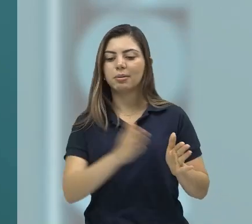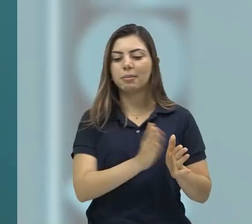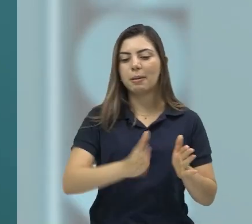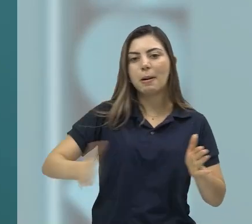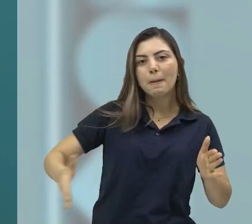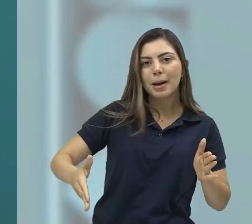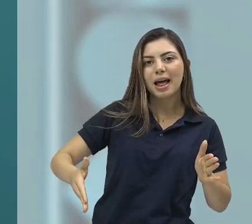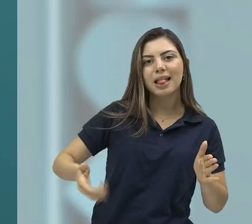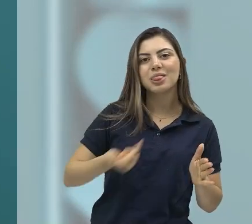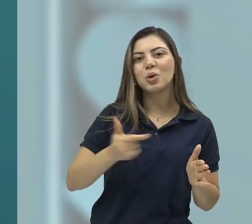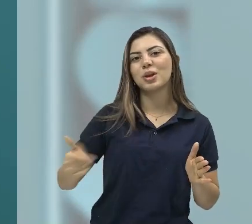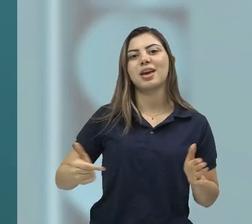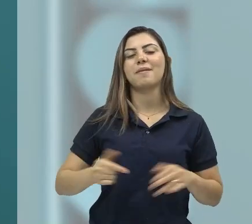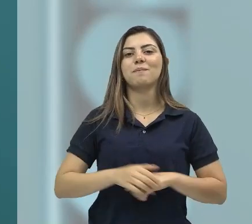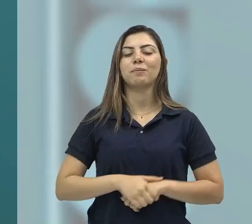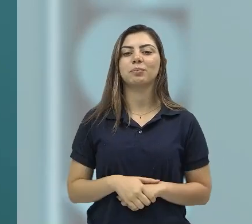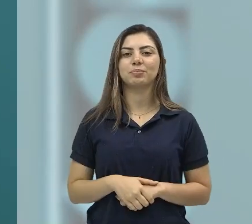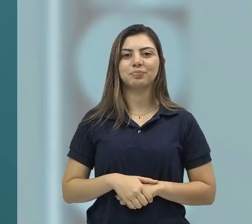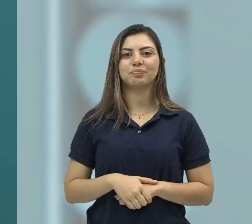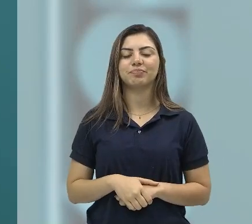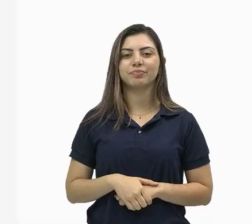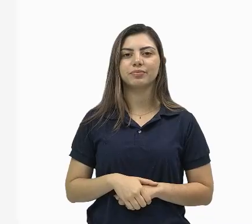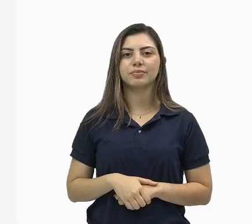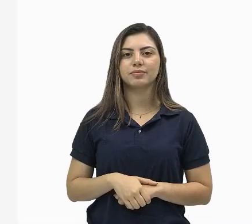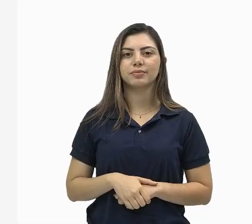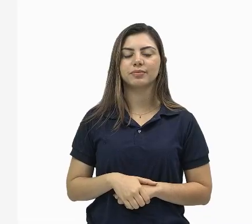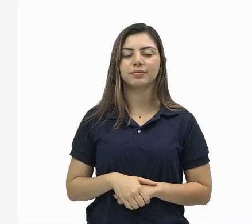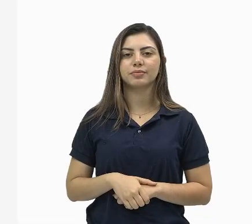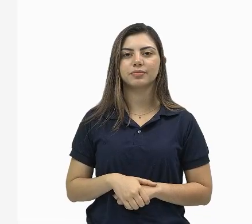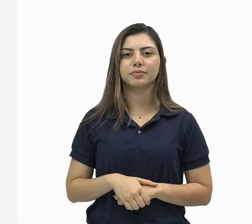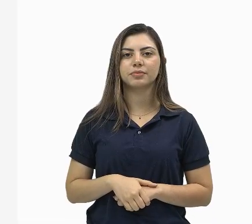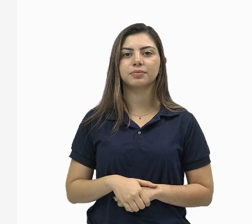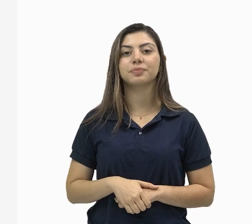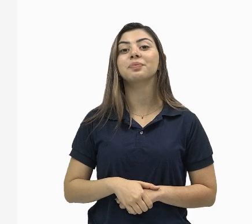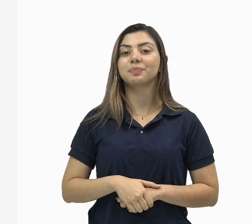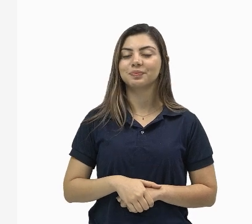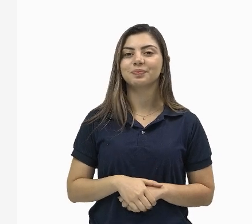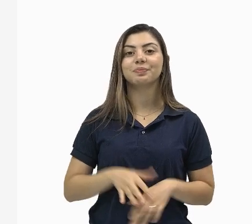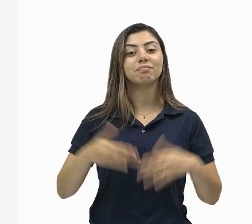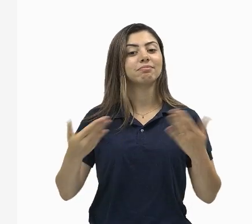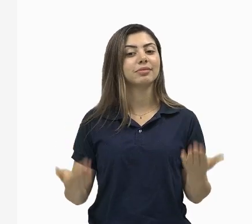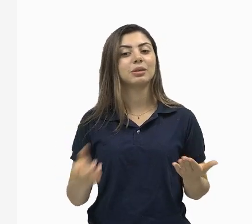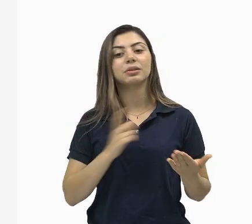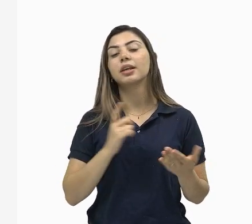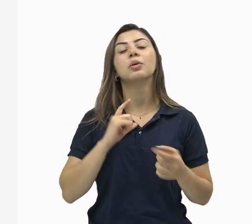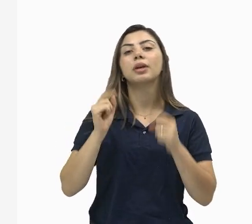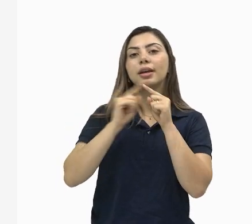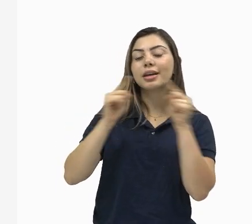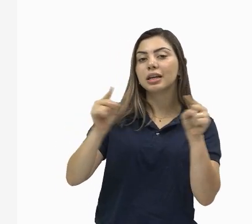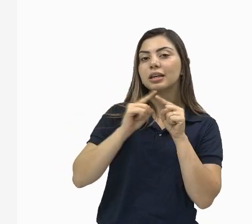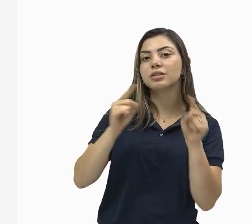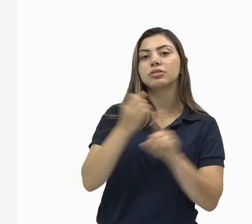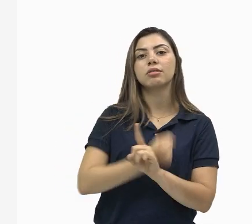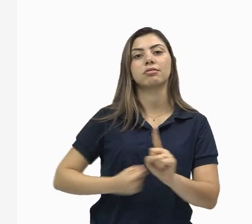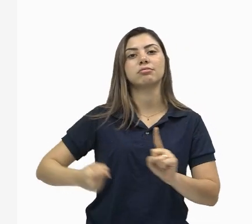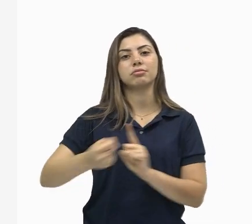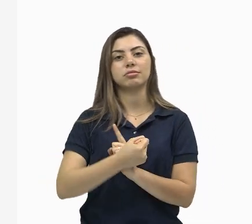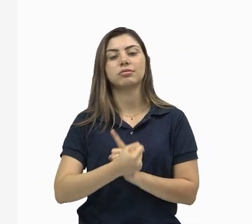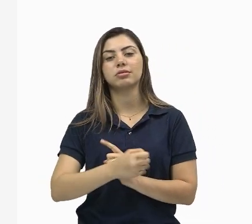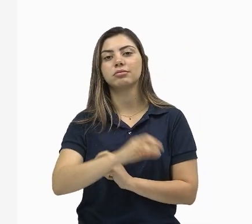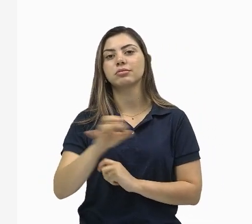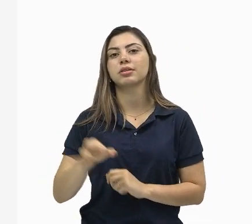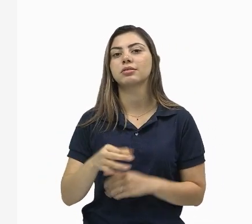segue uma sequência, ok? Vamos continuar. Nós vamos também ter a crítica social, como eu havia dito,